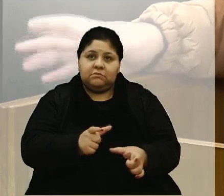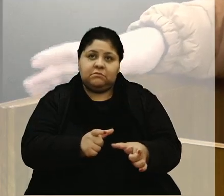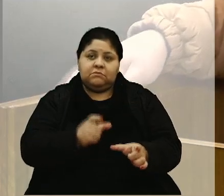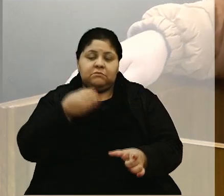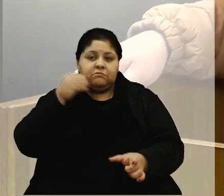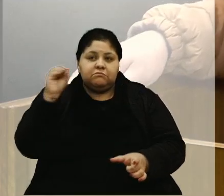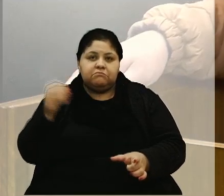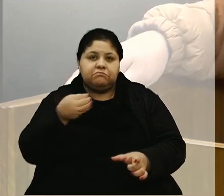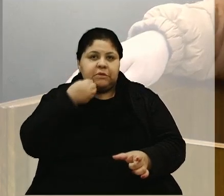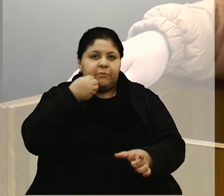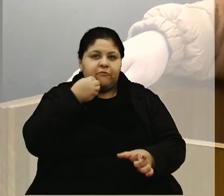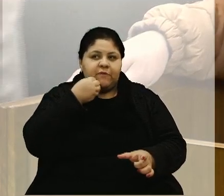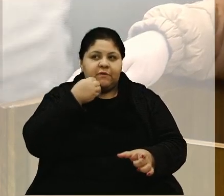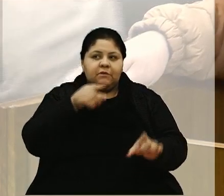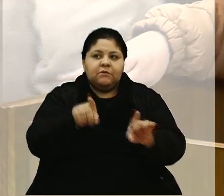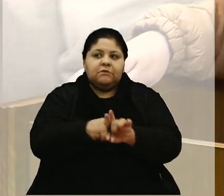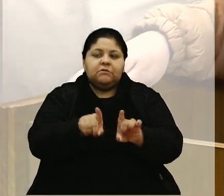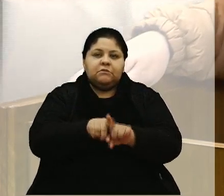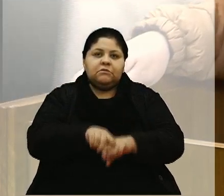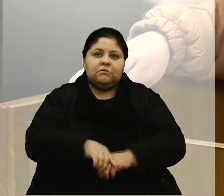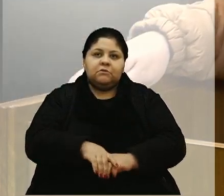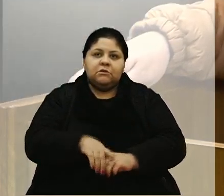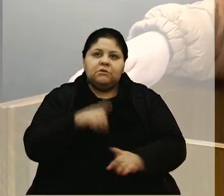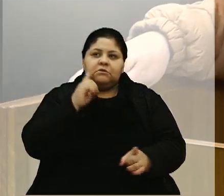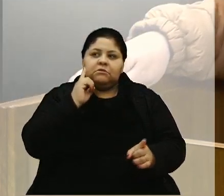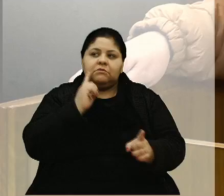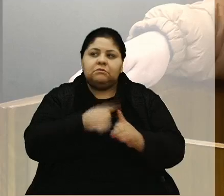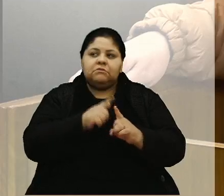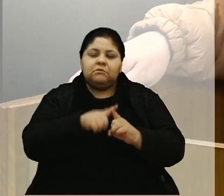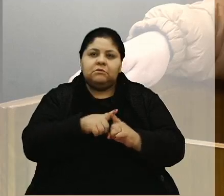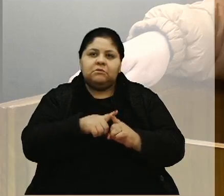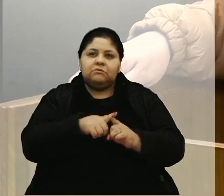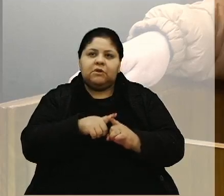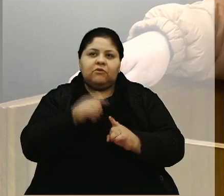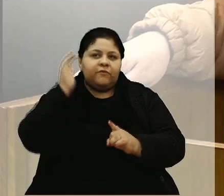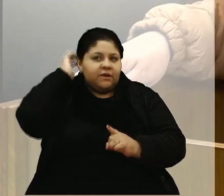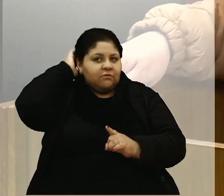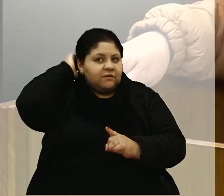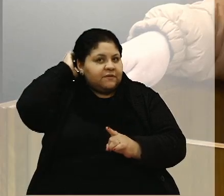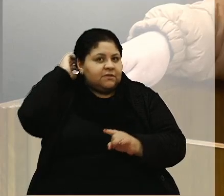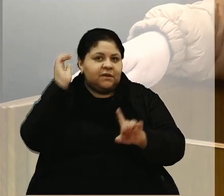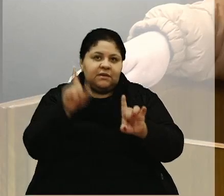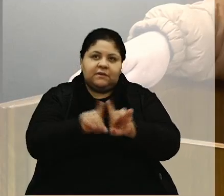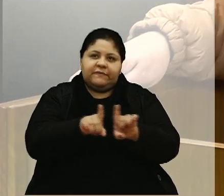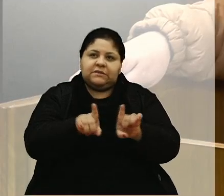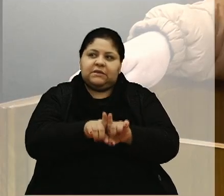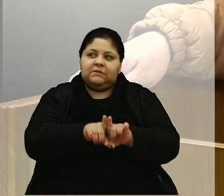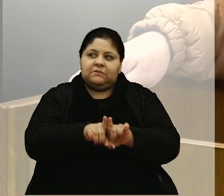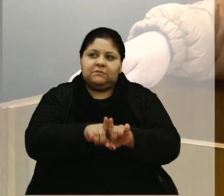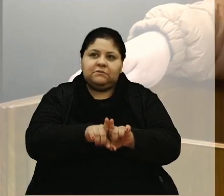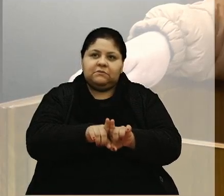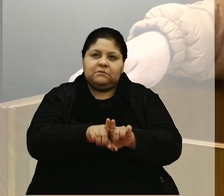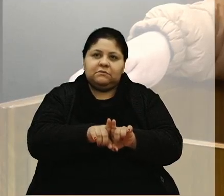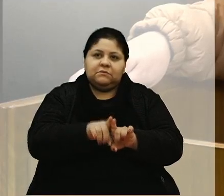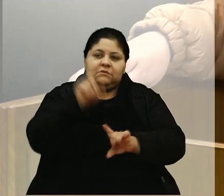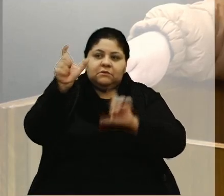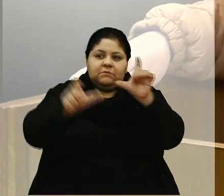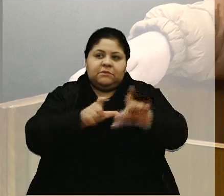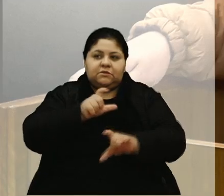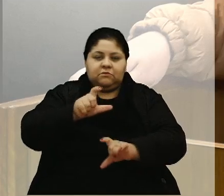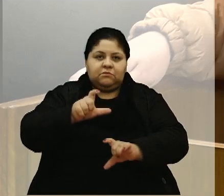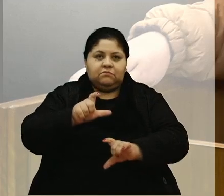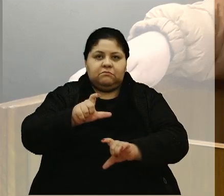esquerda, quem se aproveita do centro. Porque tem gente má assim na direita que usa das redes sociais para atacar a vida pessoal de outras